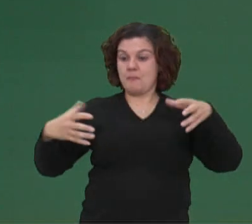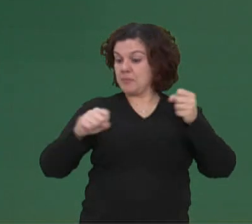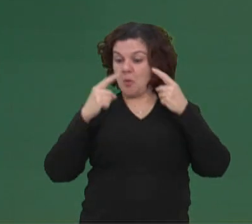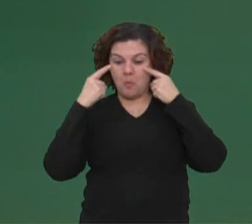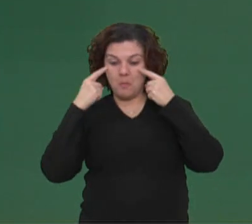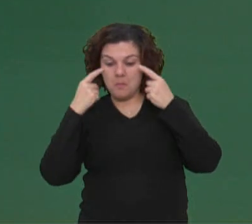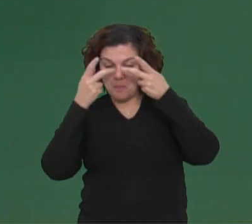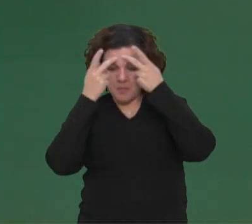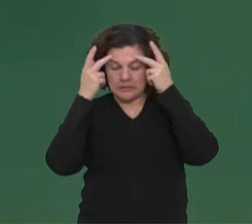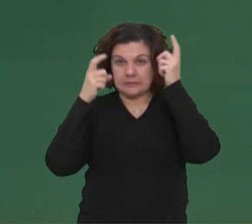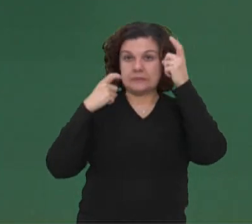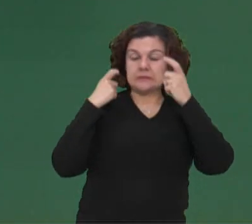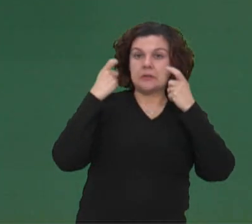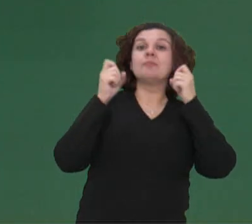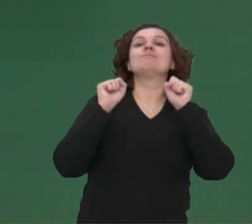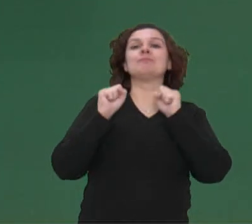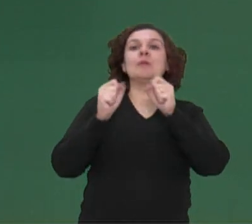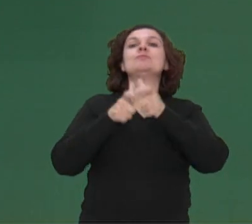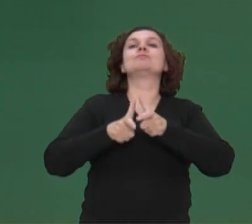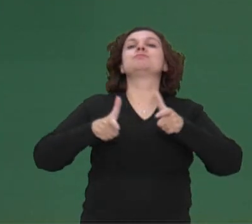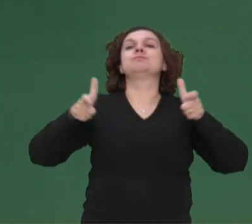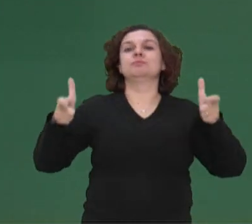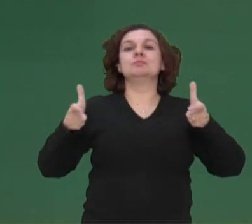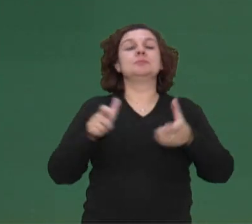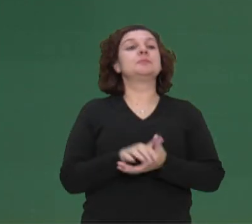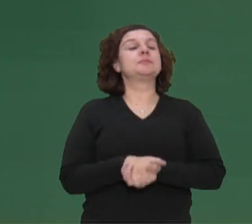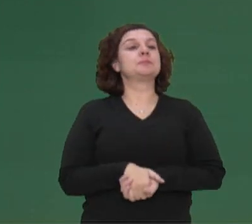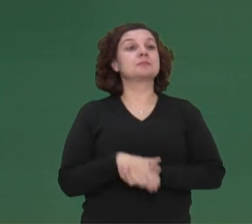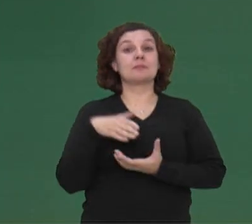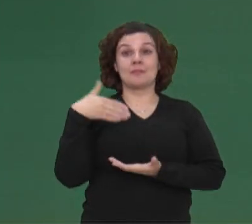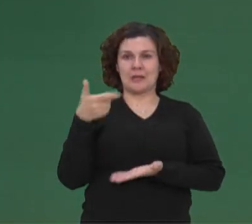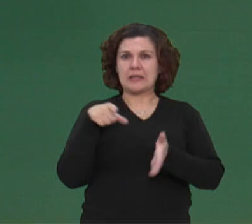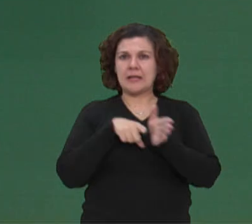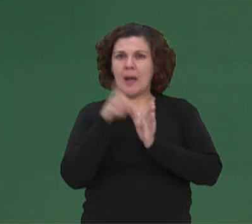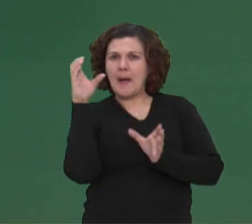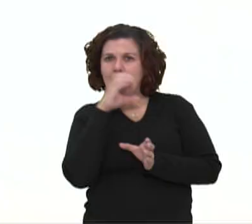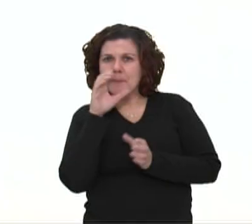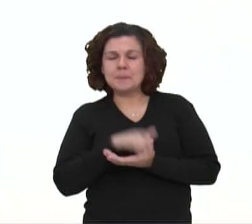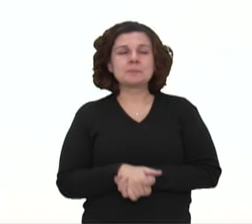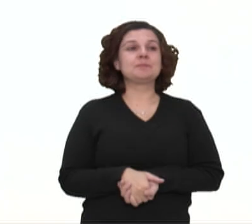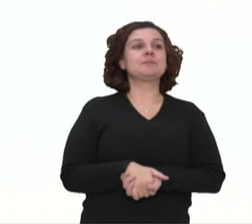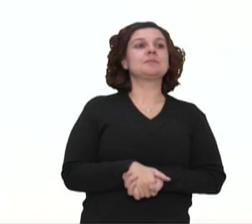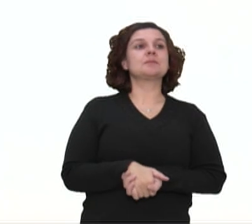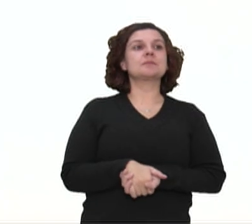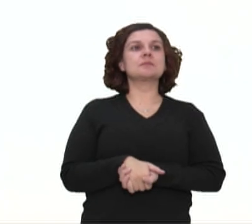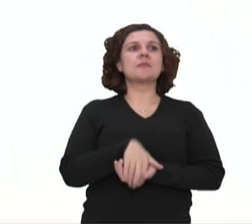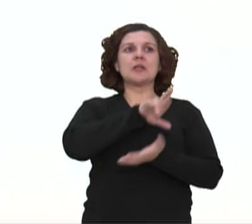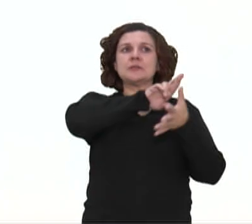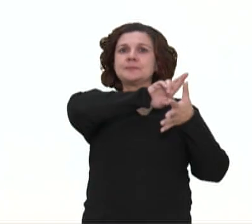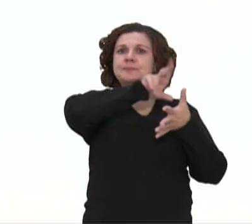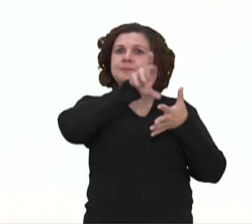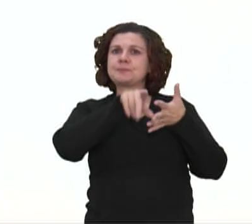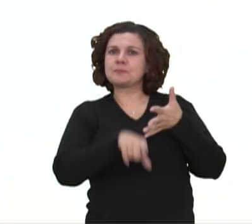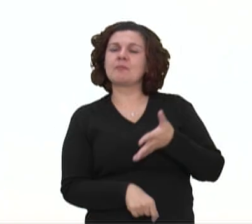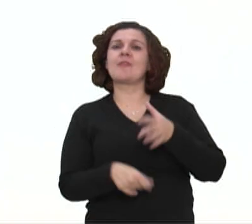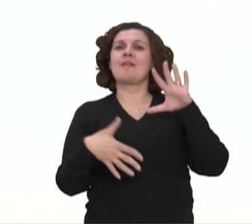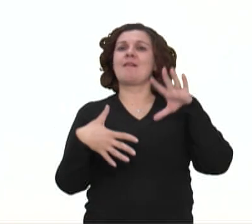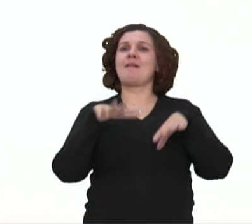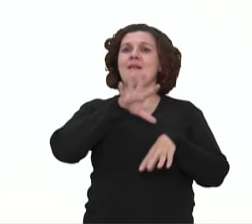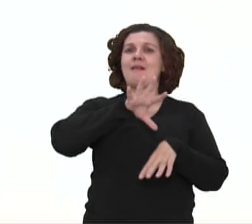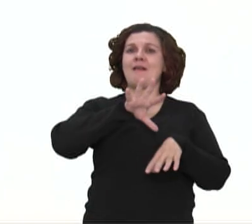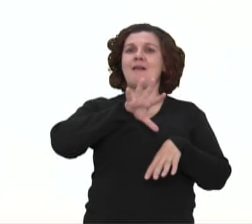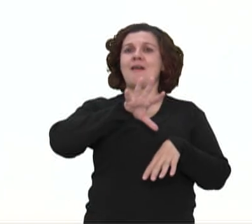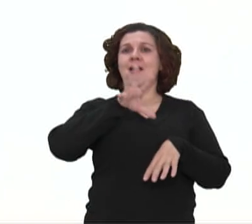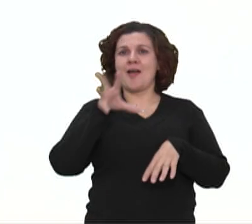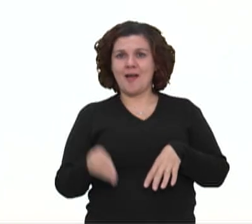seu espaço territorial, tá bom? Bem, vamos fazer um quiz aí bem rapidão. A diversidade no continente africano,